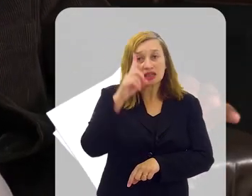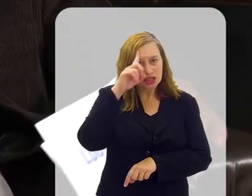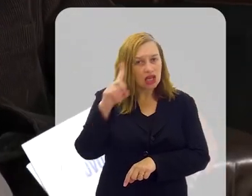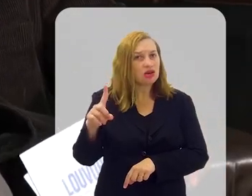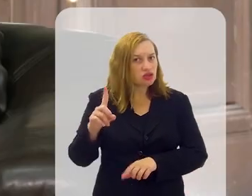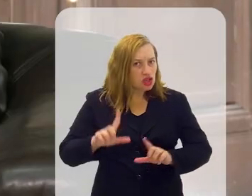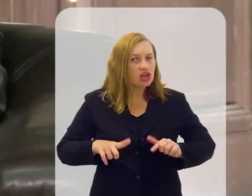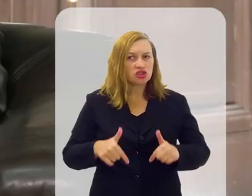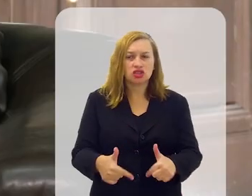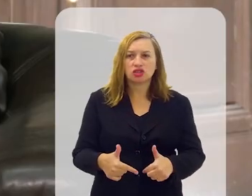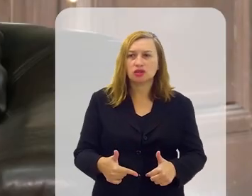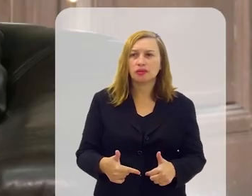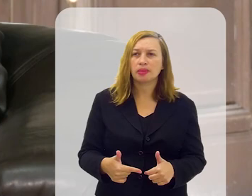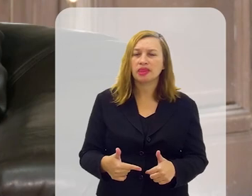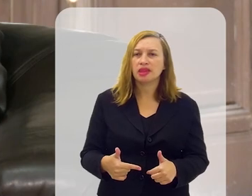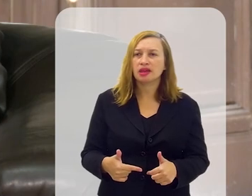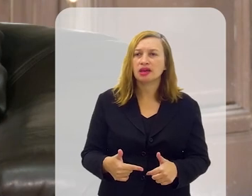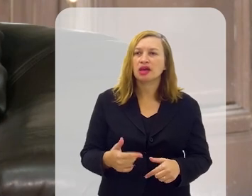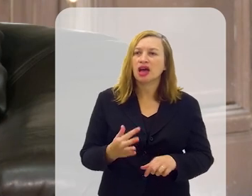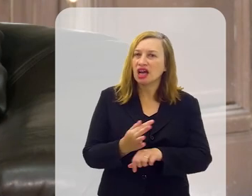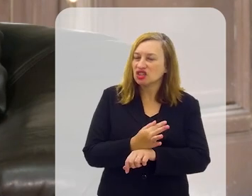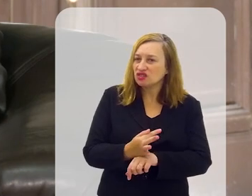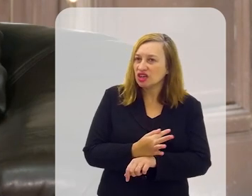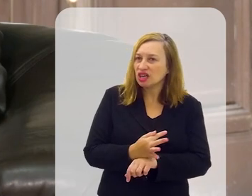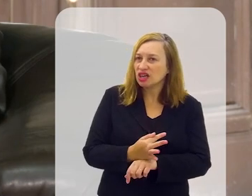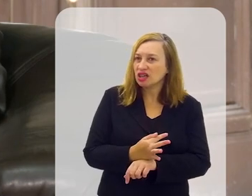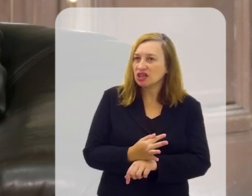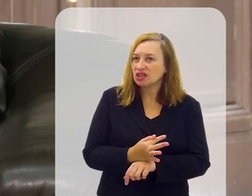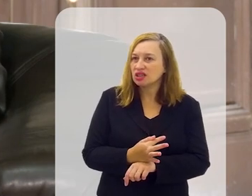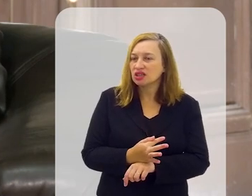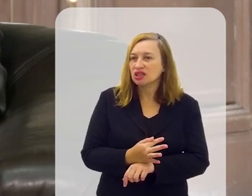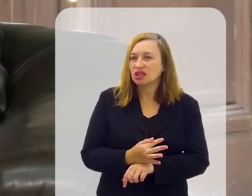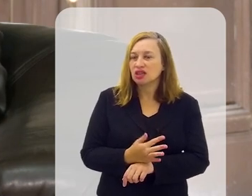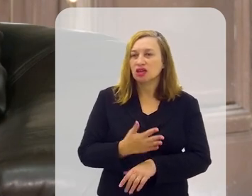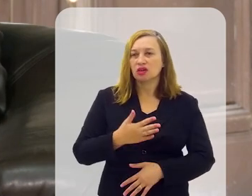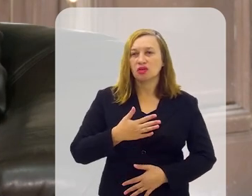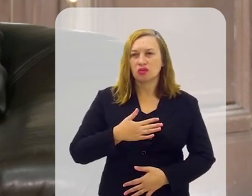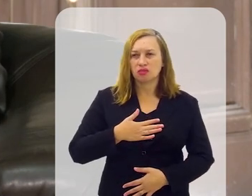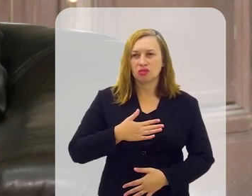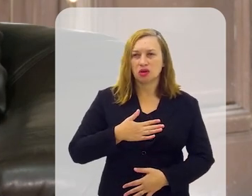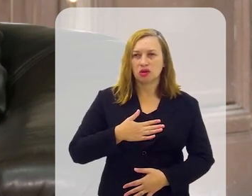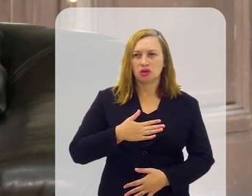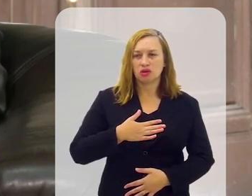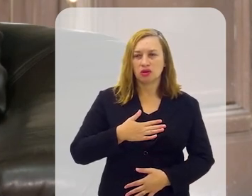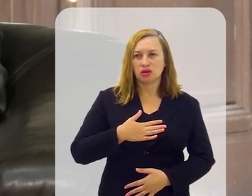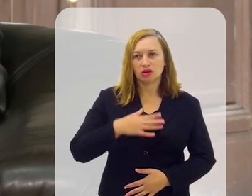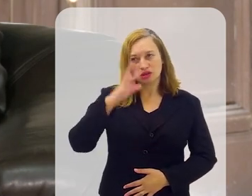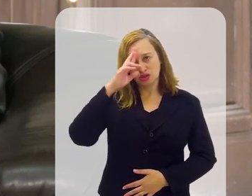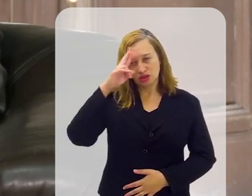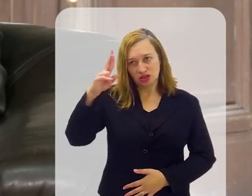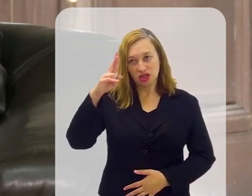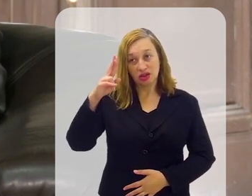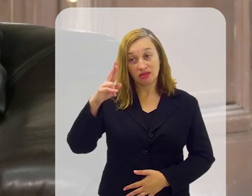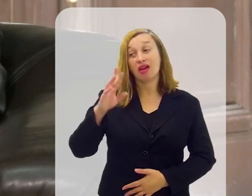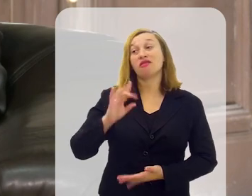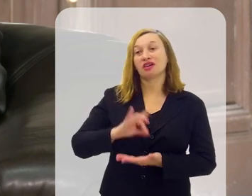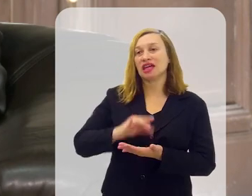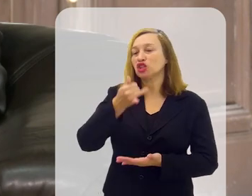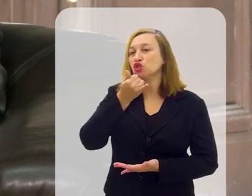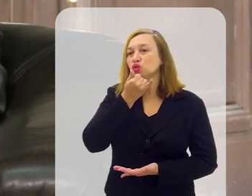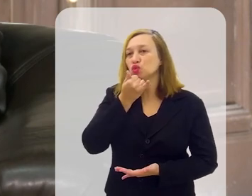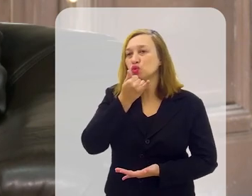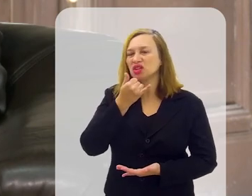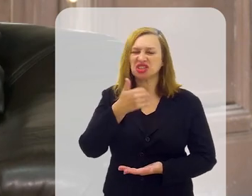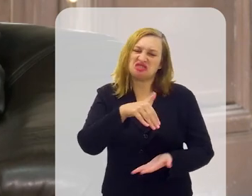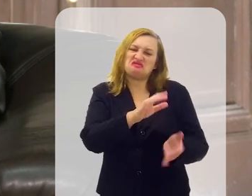férias. Foi Deus purinho, Júlio. Uhum. Saíram as férias e o meu comandante direto, né? Desculpa, meu amigo, mas é